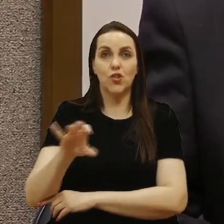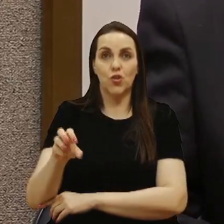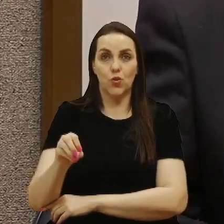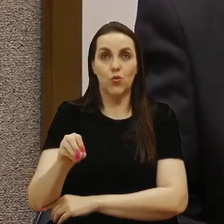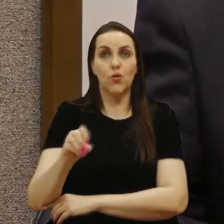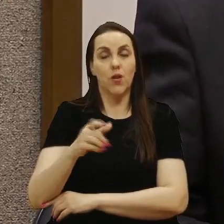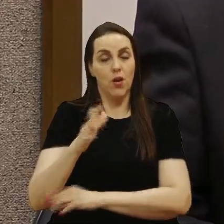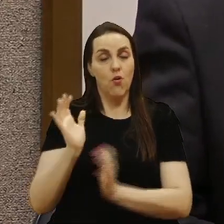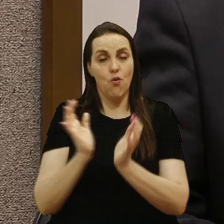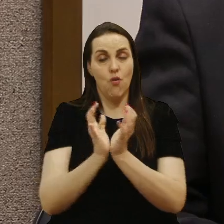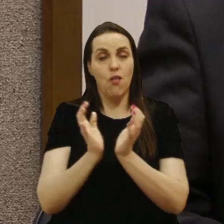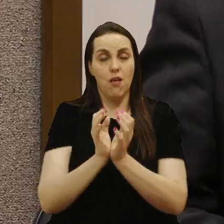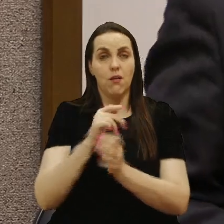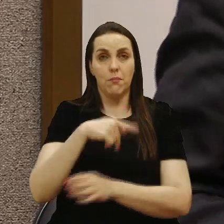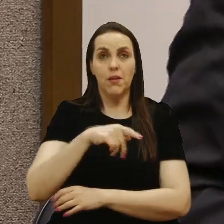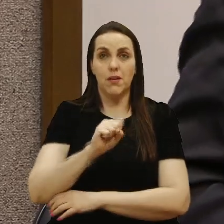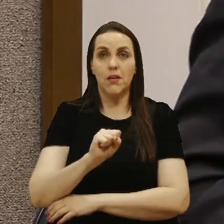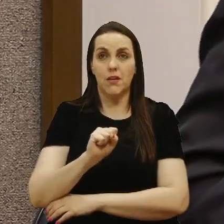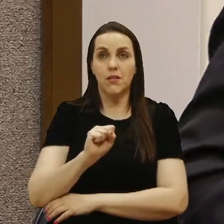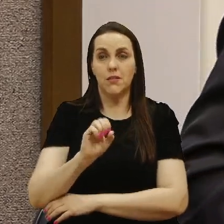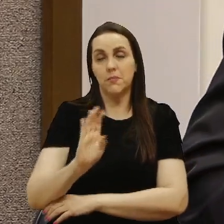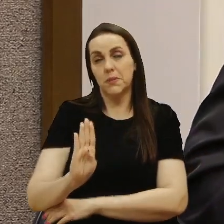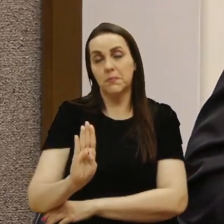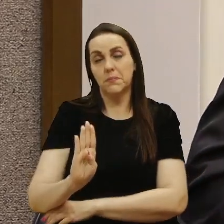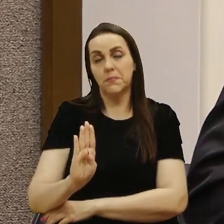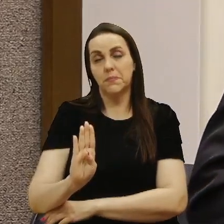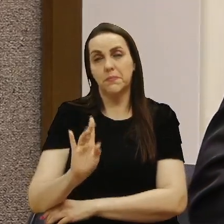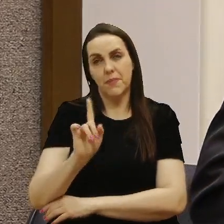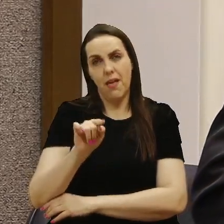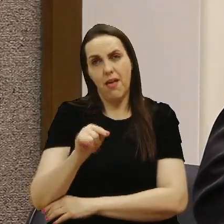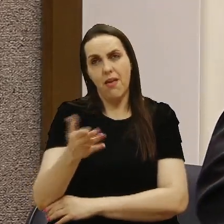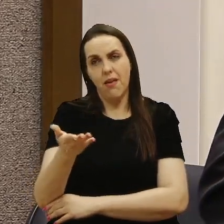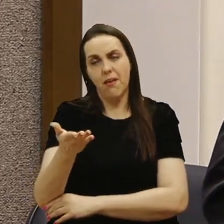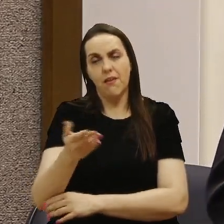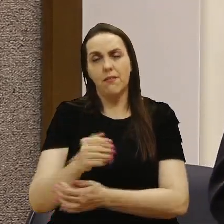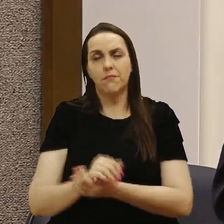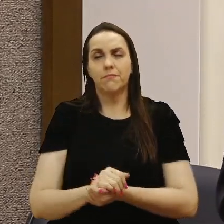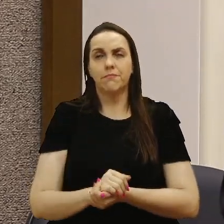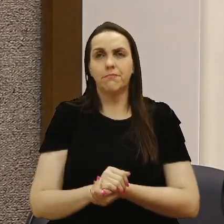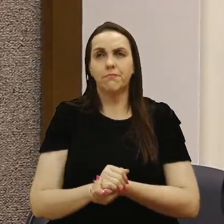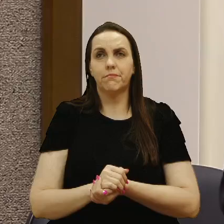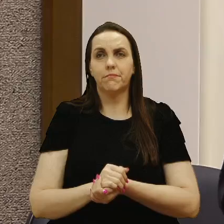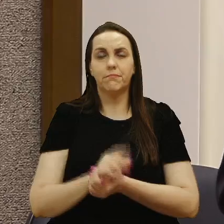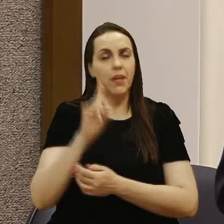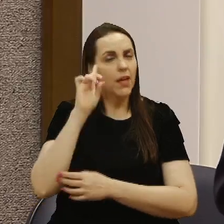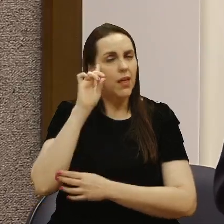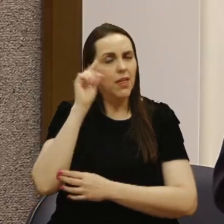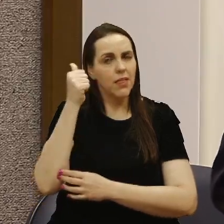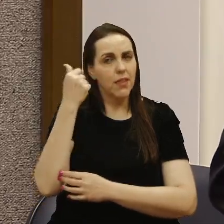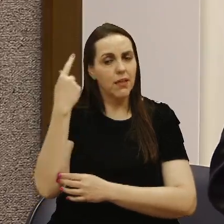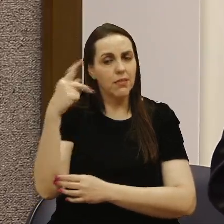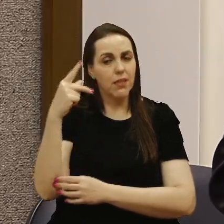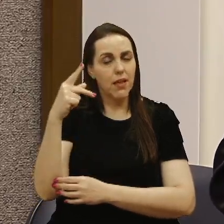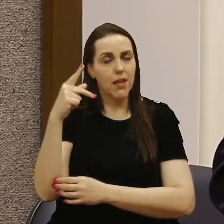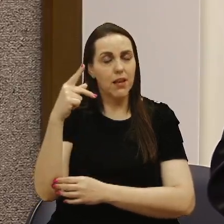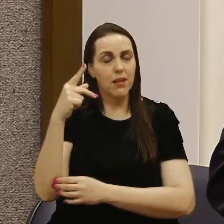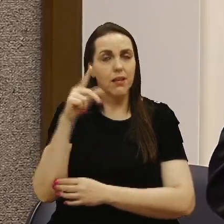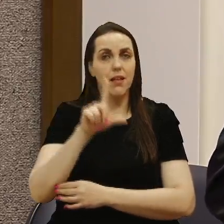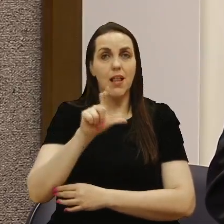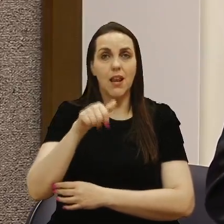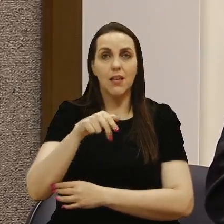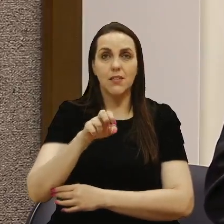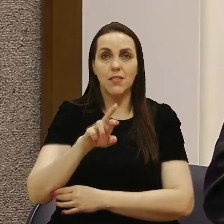PSB. Ele que foi o idealizador dos Lanceiros